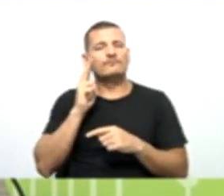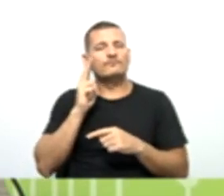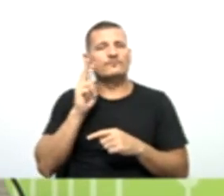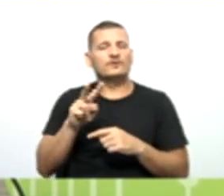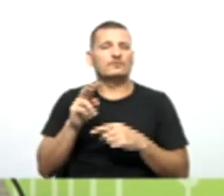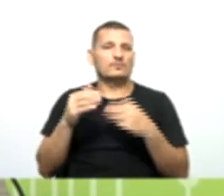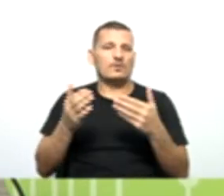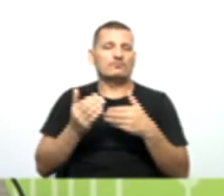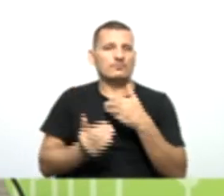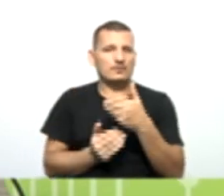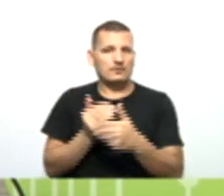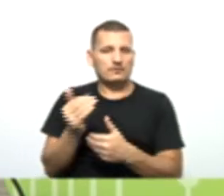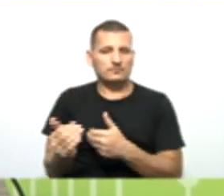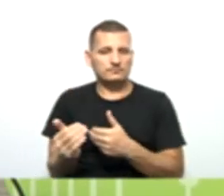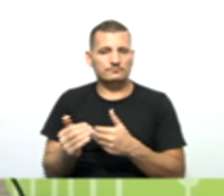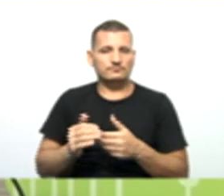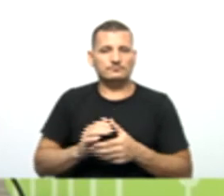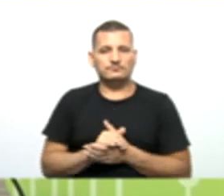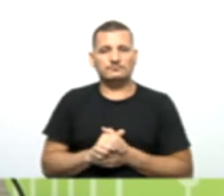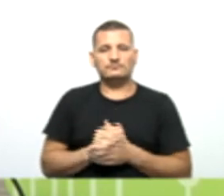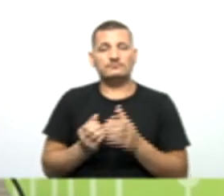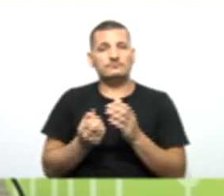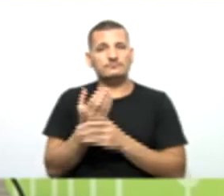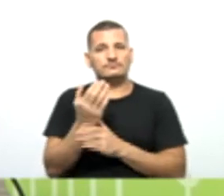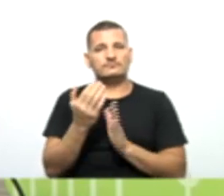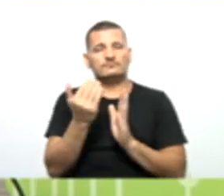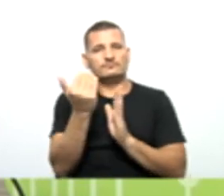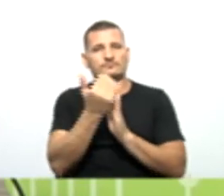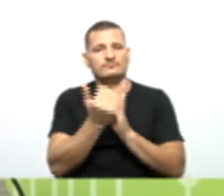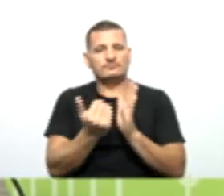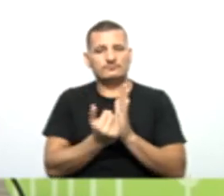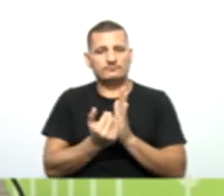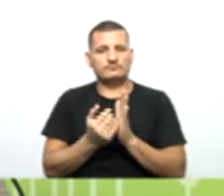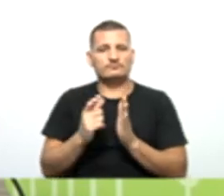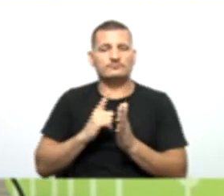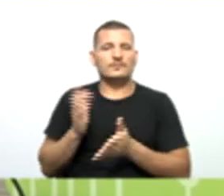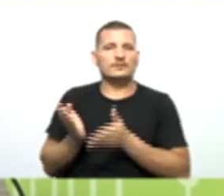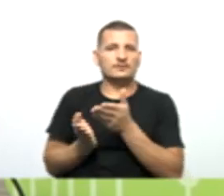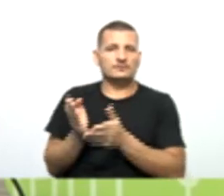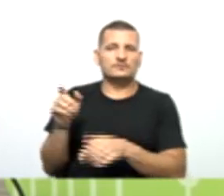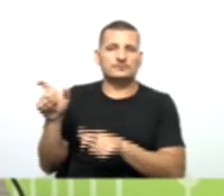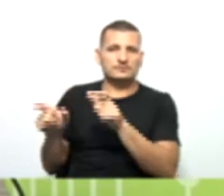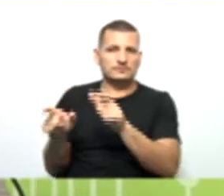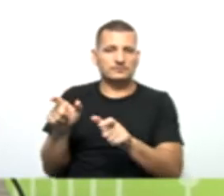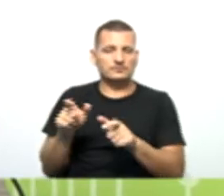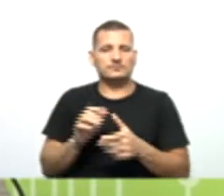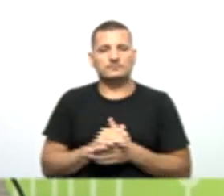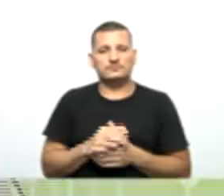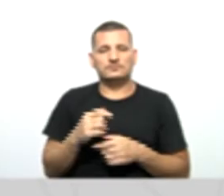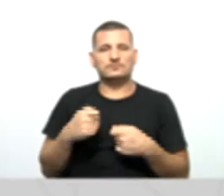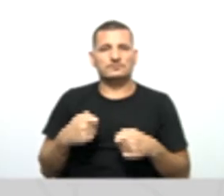que a gente tem que estar observando para poder criar um escopo que atenda realmente às necessidades do projeto.